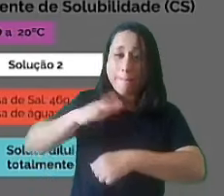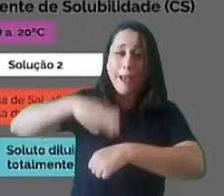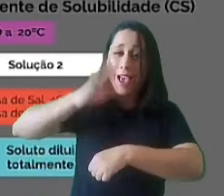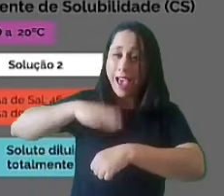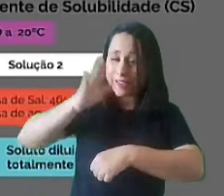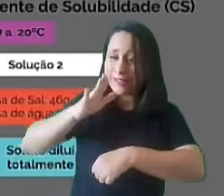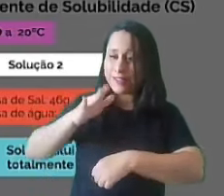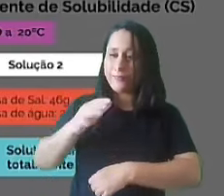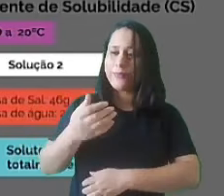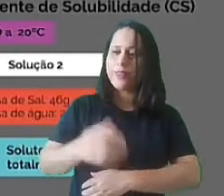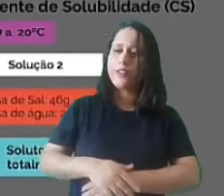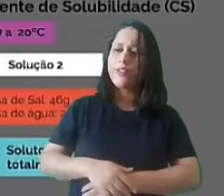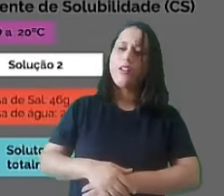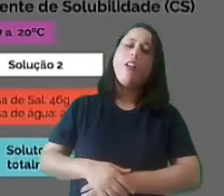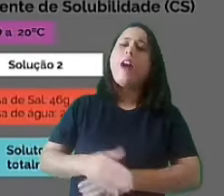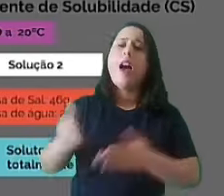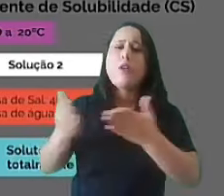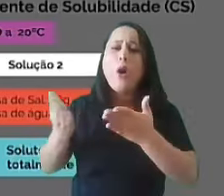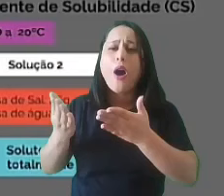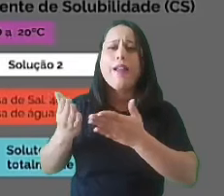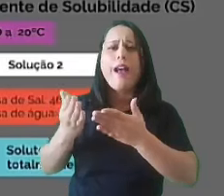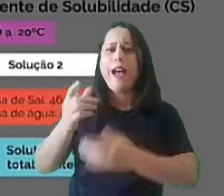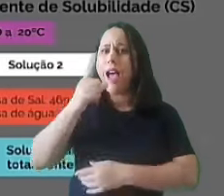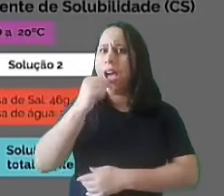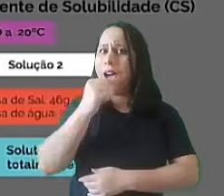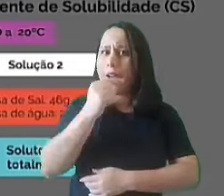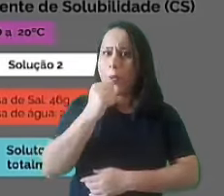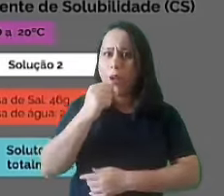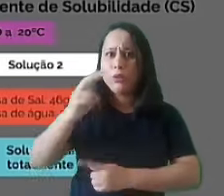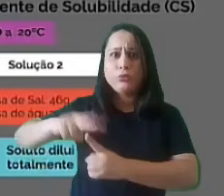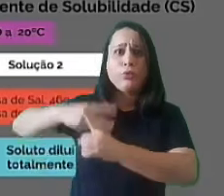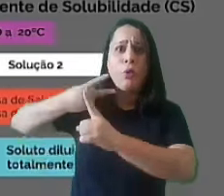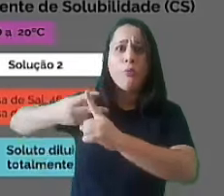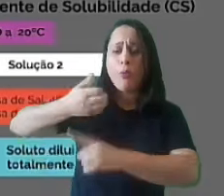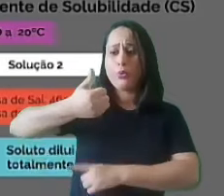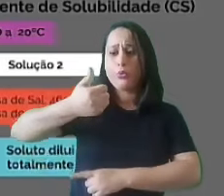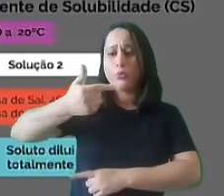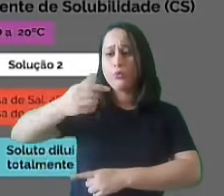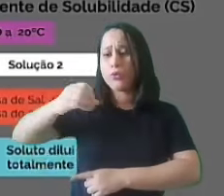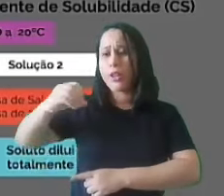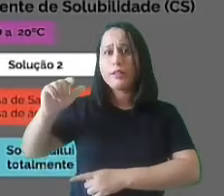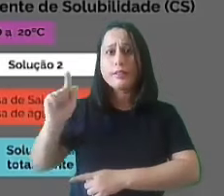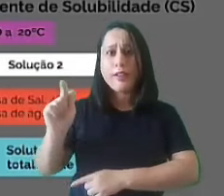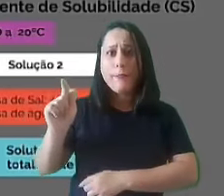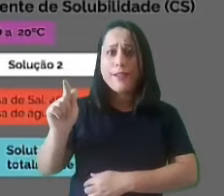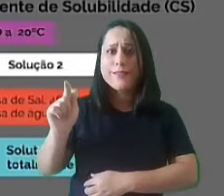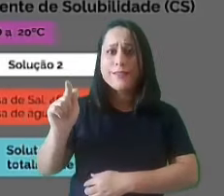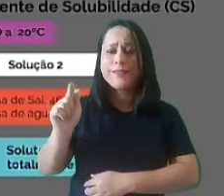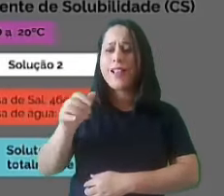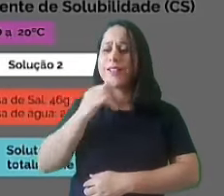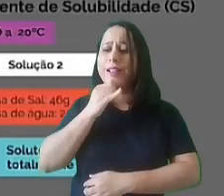sal maior que o coeficiente de solubilidade, 46 gramas. Mas a massa do solvente dobrou.